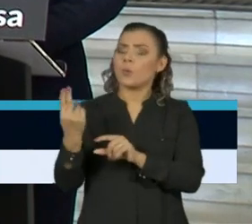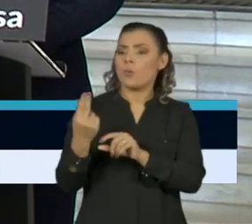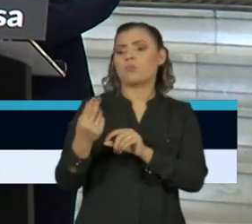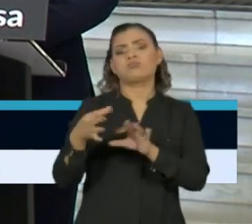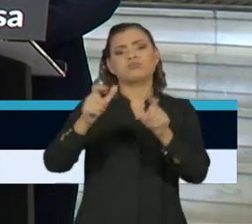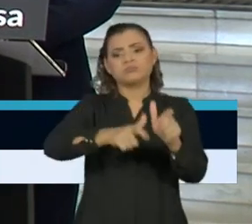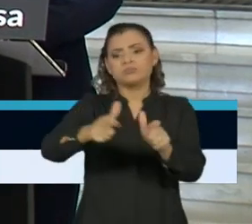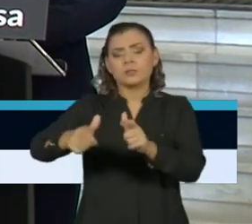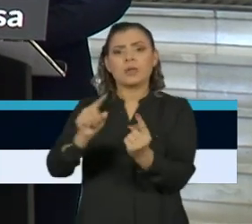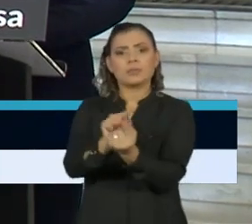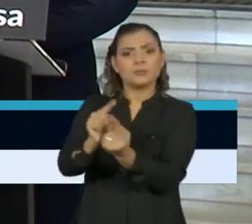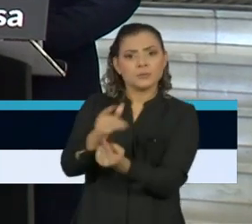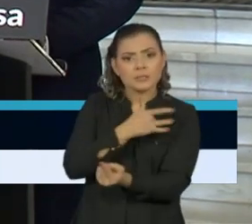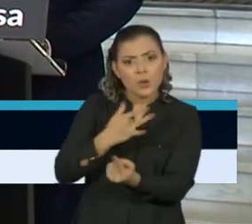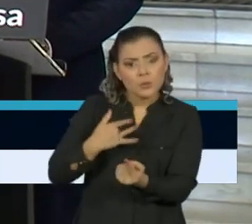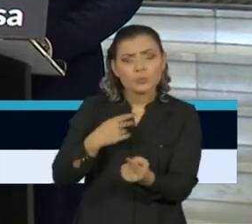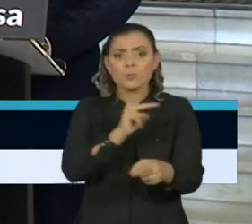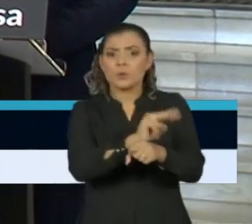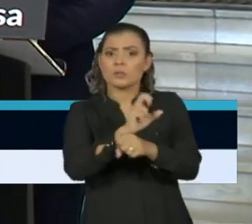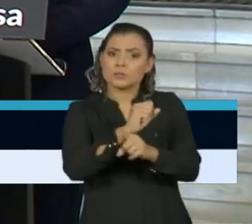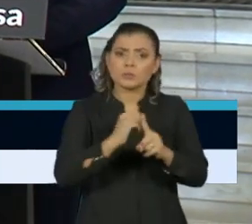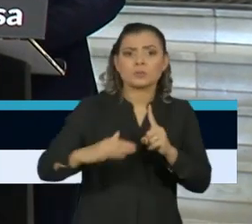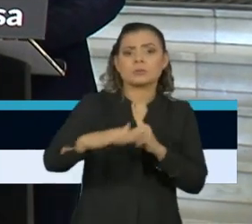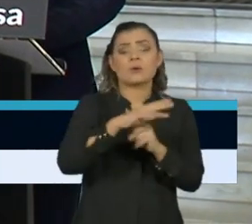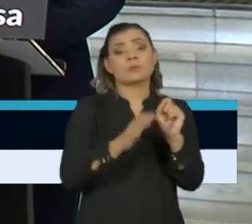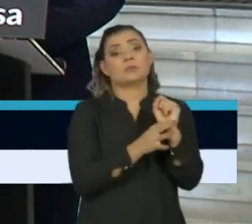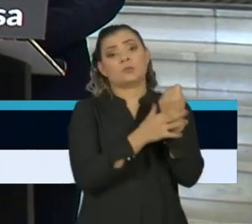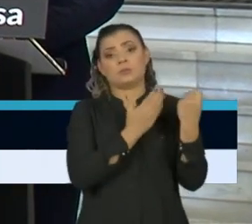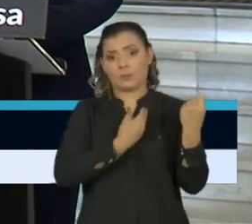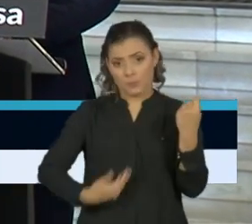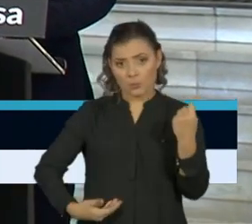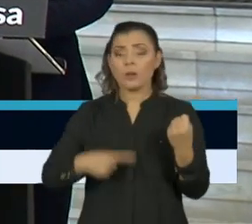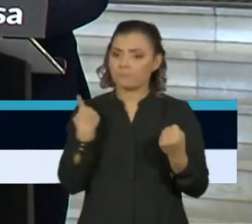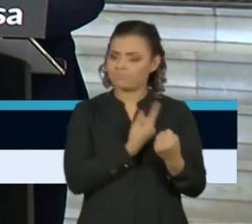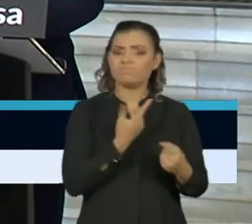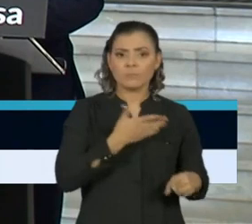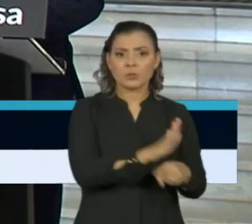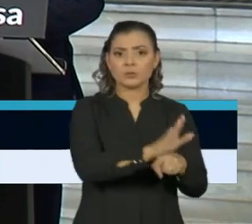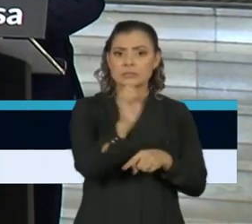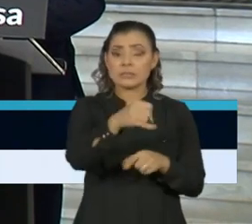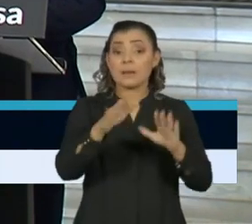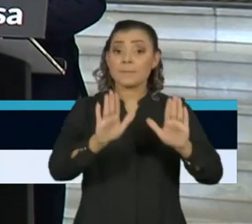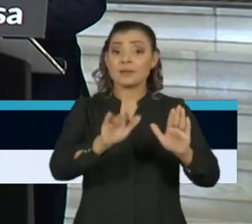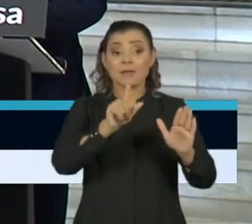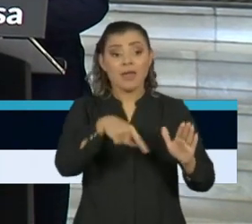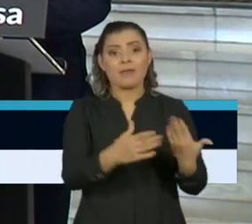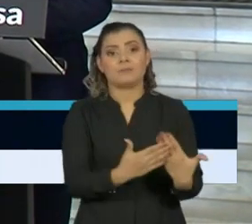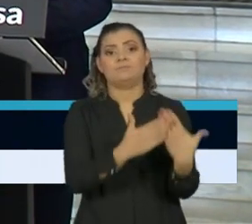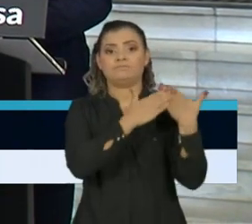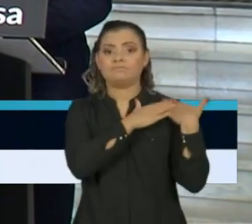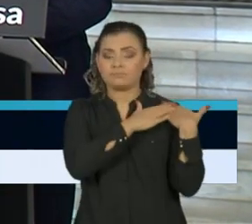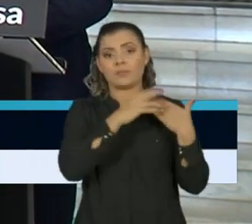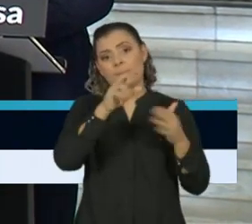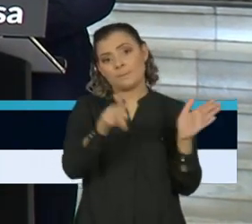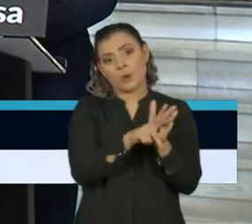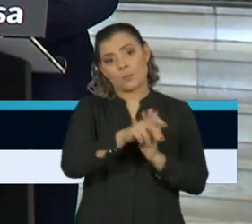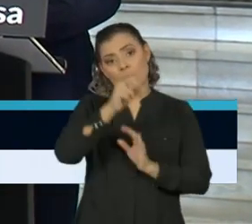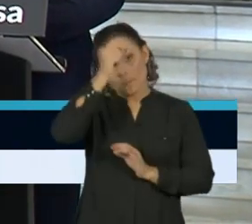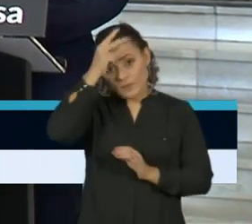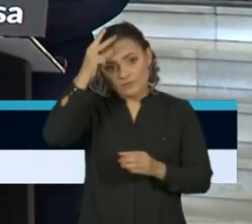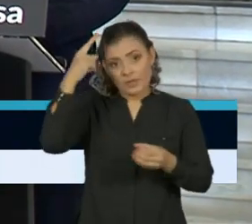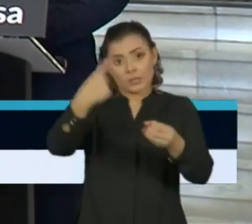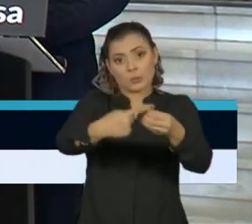estrutura de saúde, de proteção social e de segurança pública, mas evidentemente que é uma responsabilidade que cabe a cada